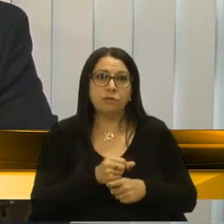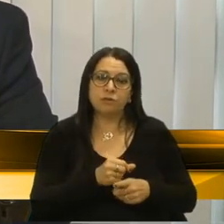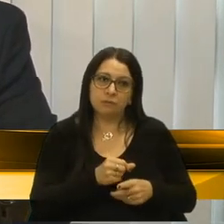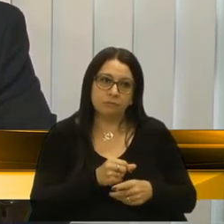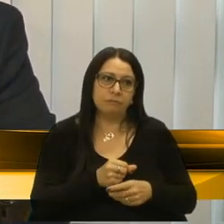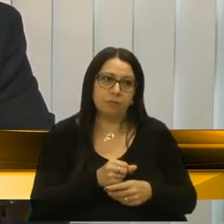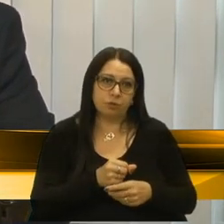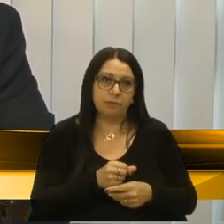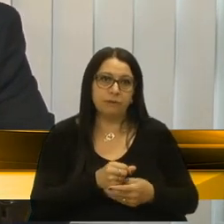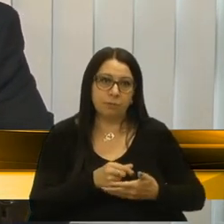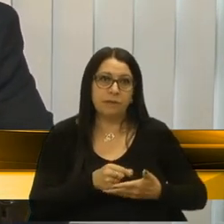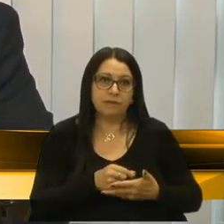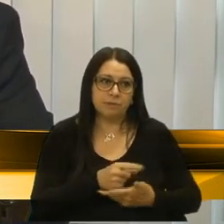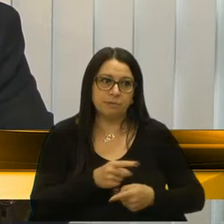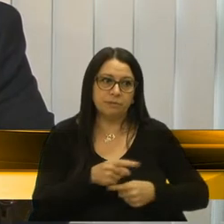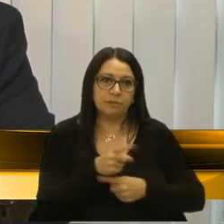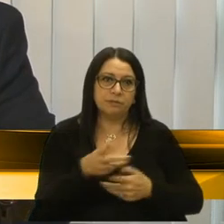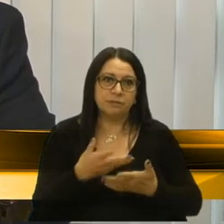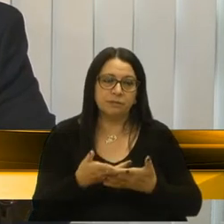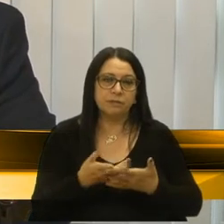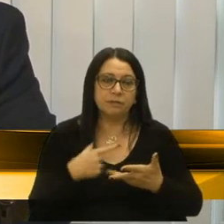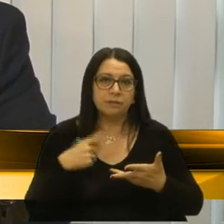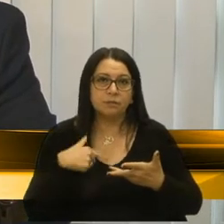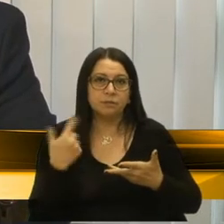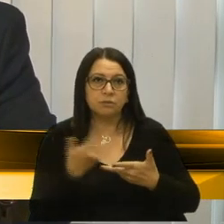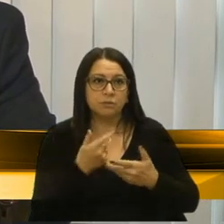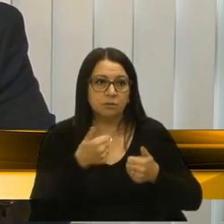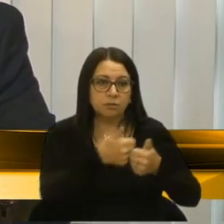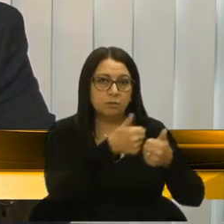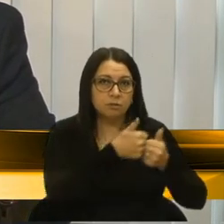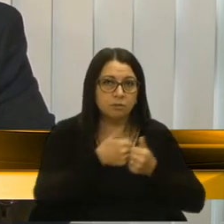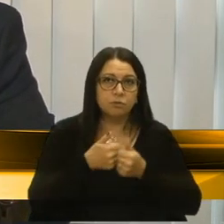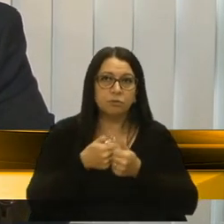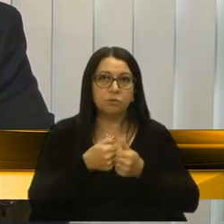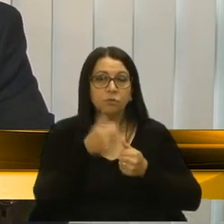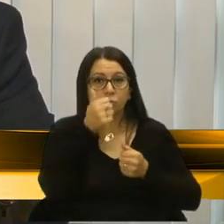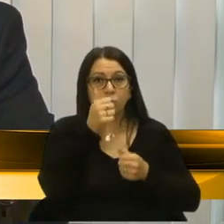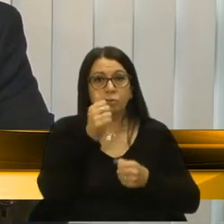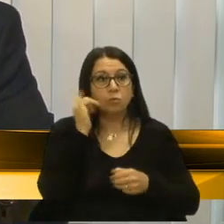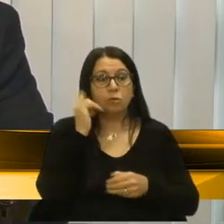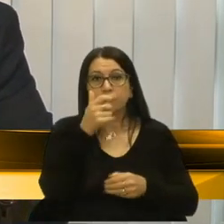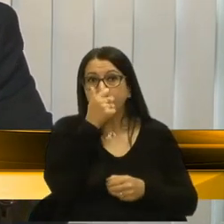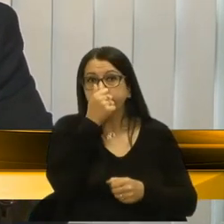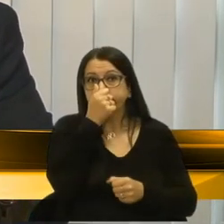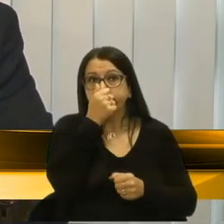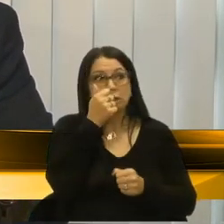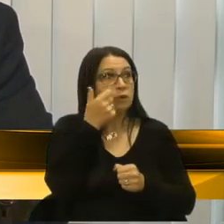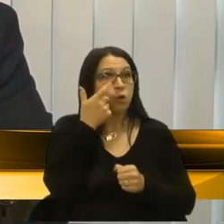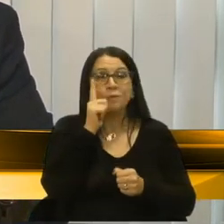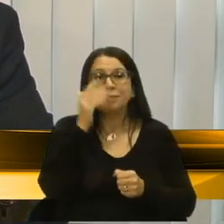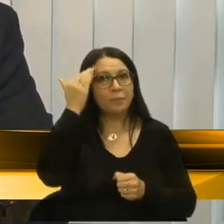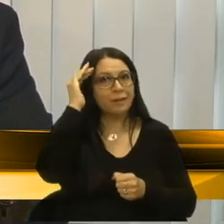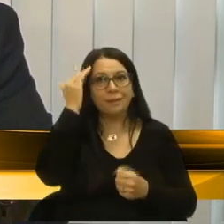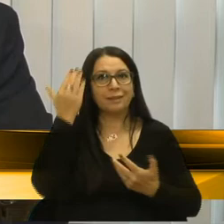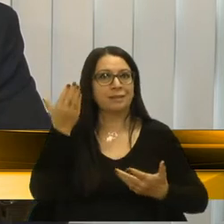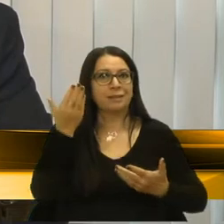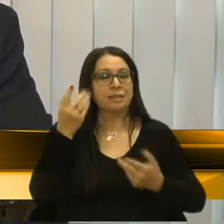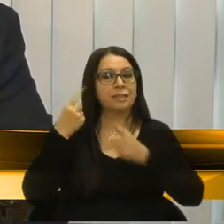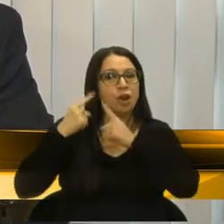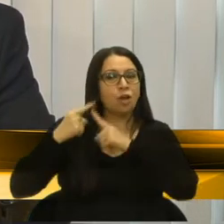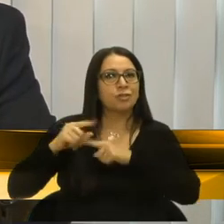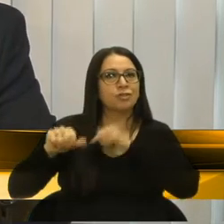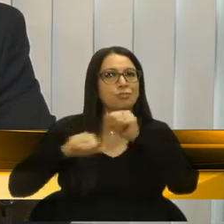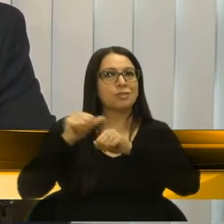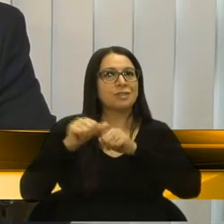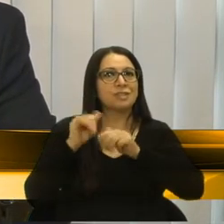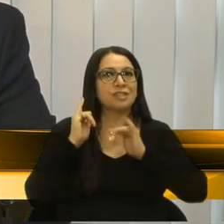estão todas próximas uma da outra e os ônibus estão lotados. E também não consigo entender essa lógica de mudança de